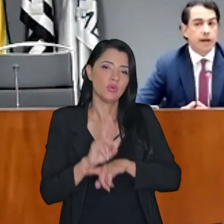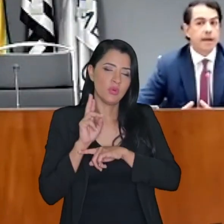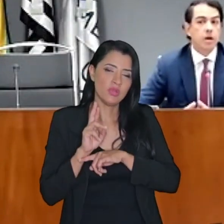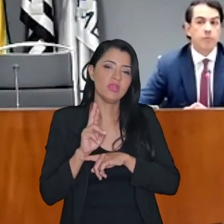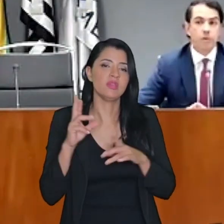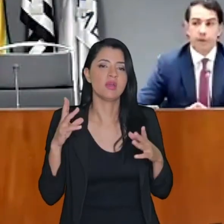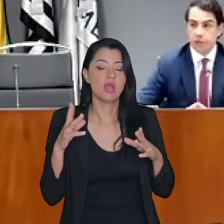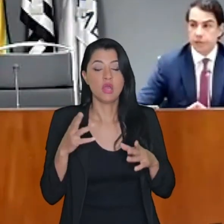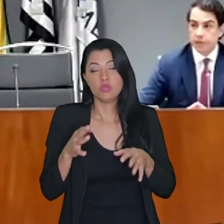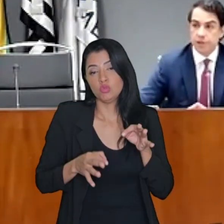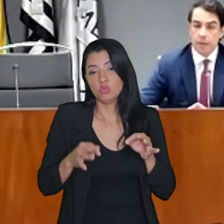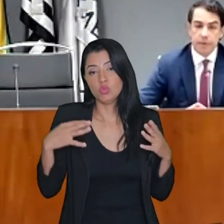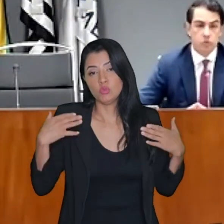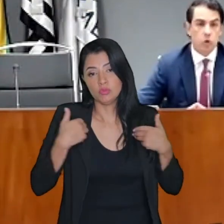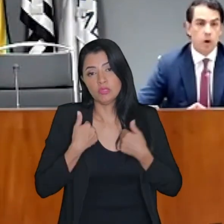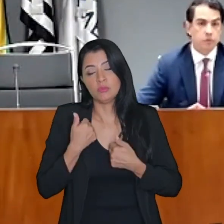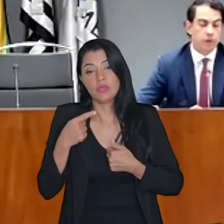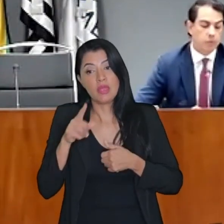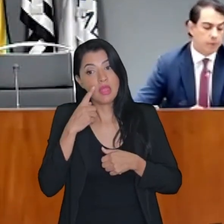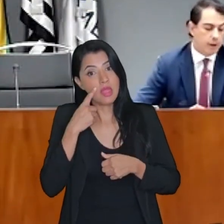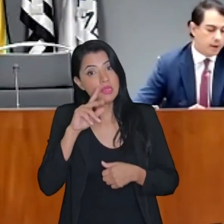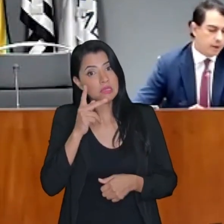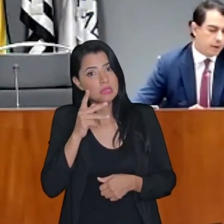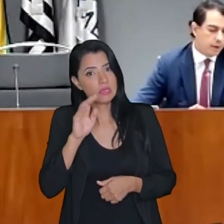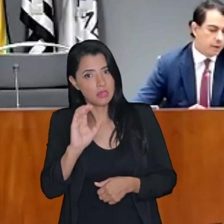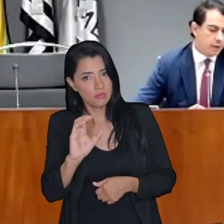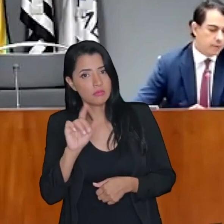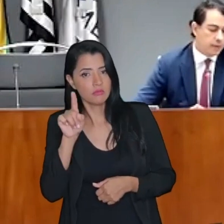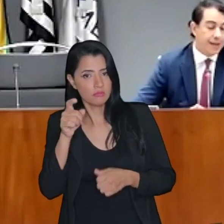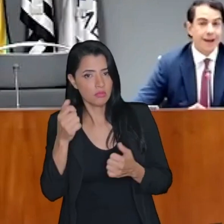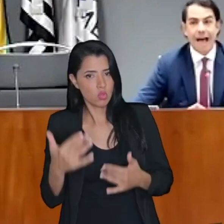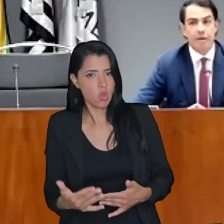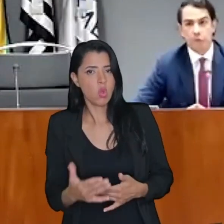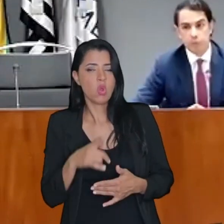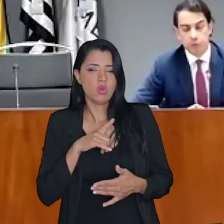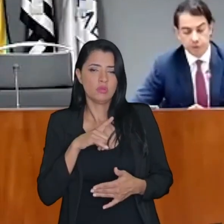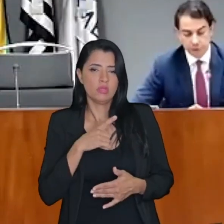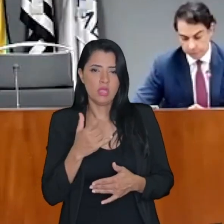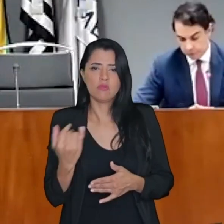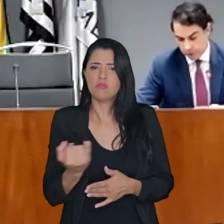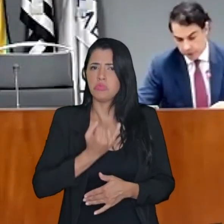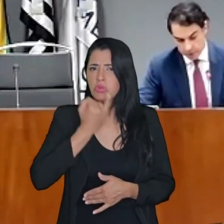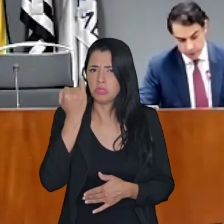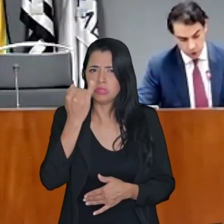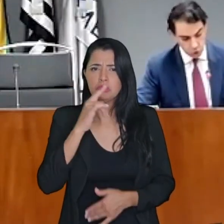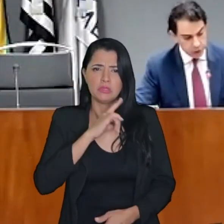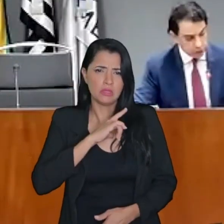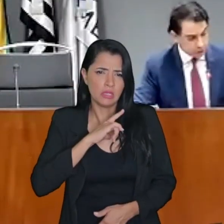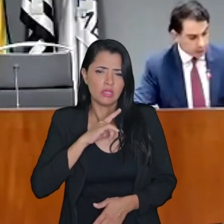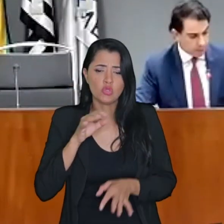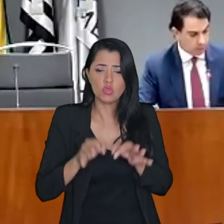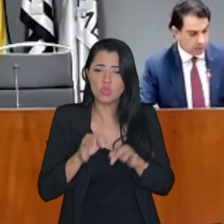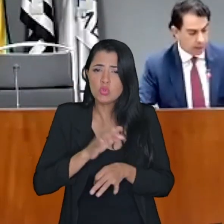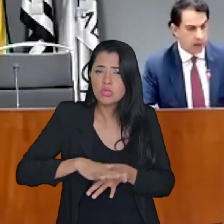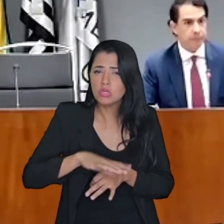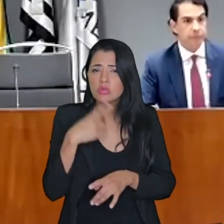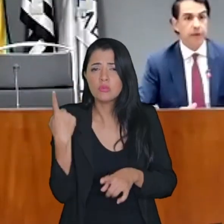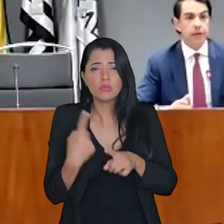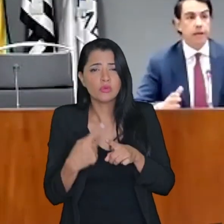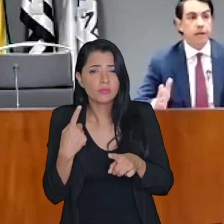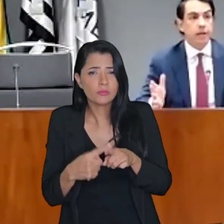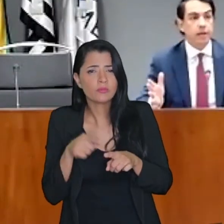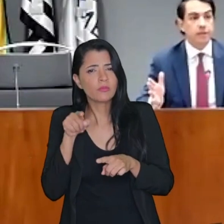Eu destacaria, obviamente, que este habeas corpus tem uma inegável importância jurídica,